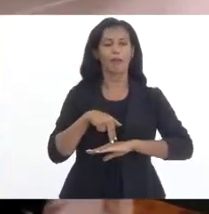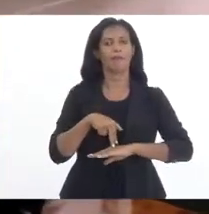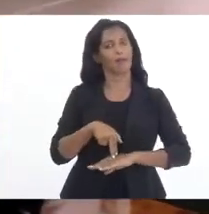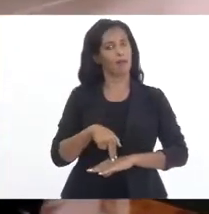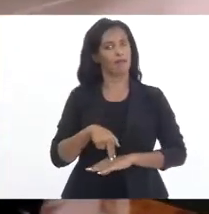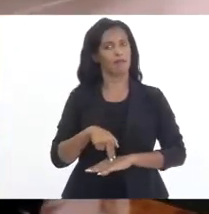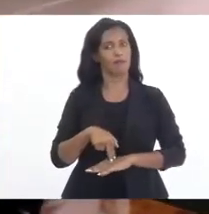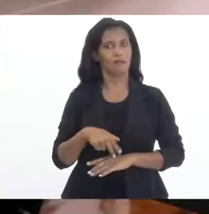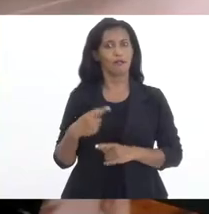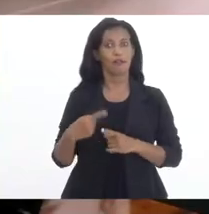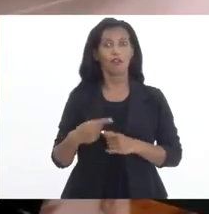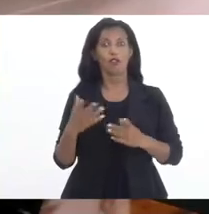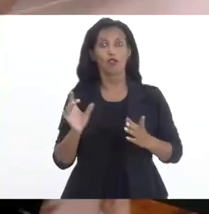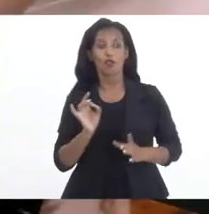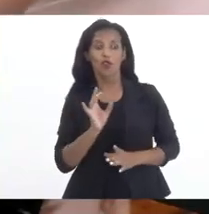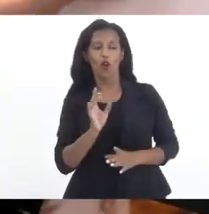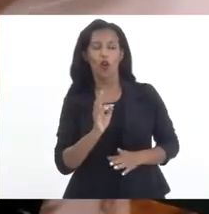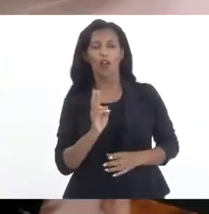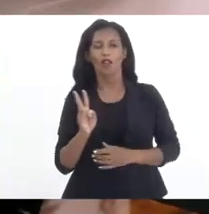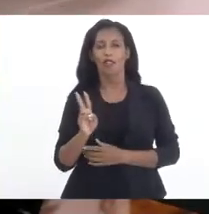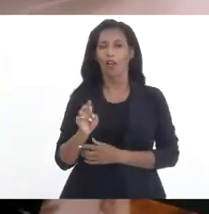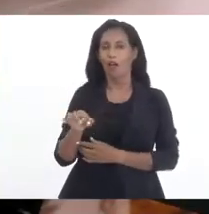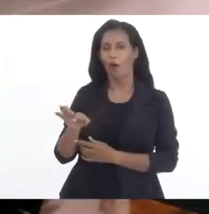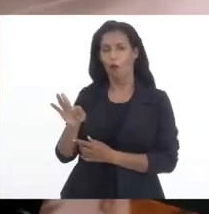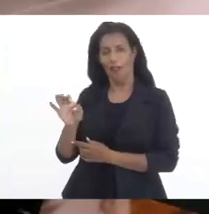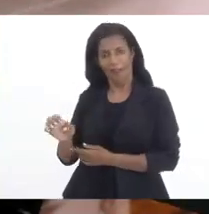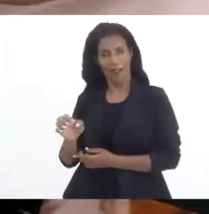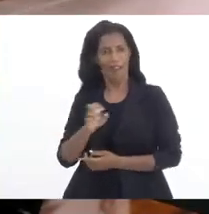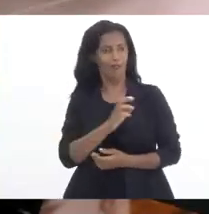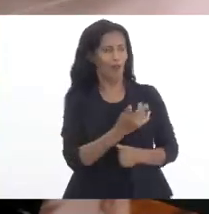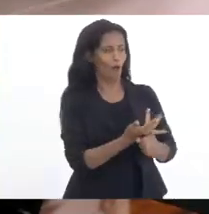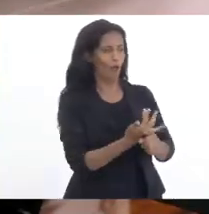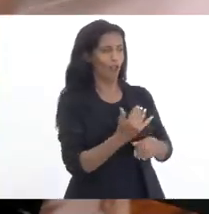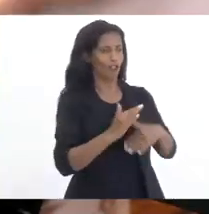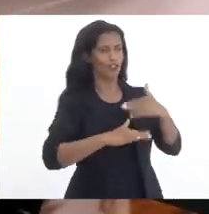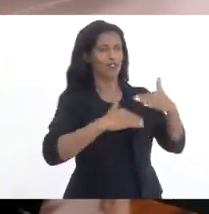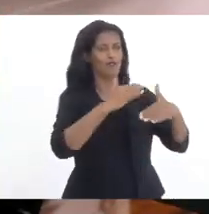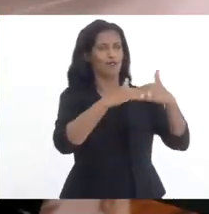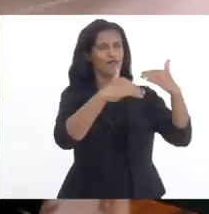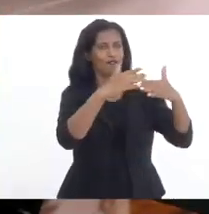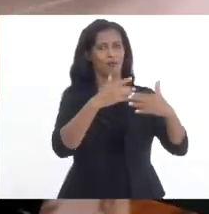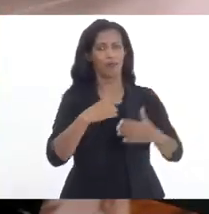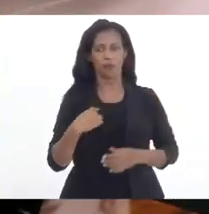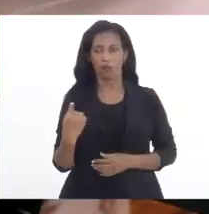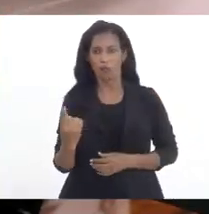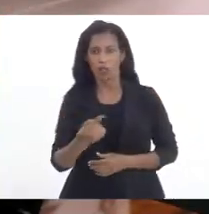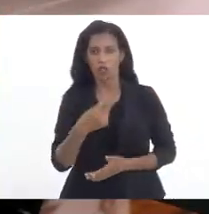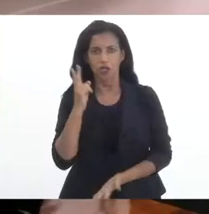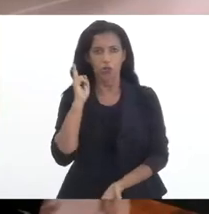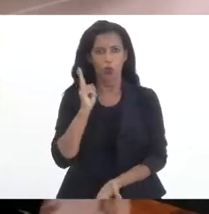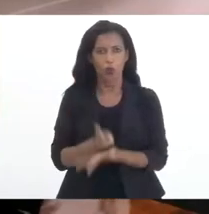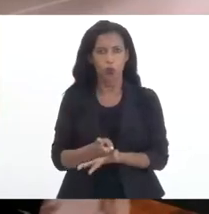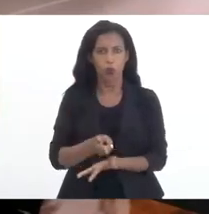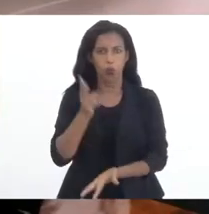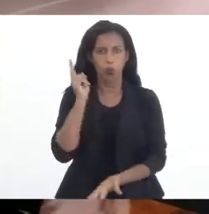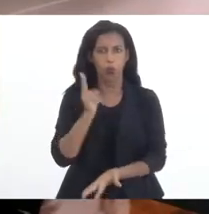que a UERJ, a UENF, estão aí crescendo em desenvolvimento. E a gente ainda continua